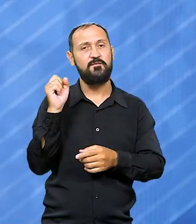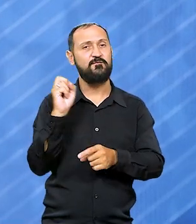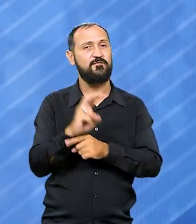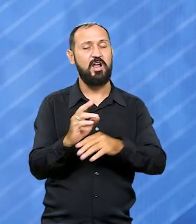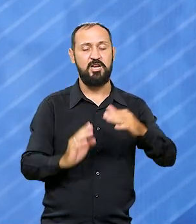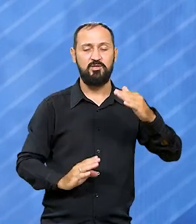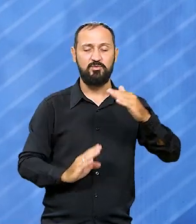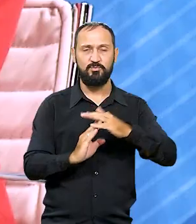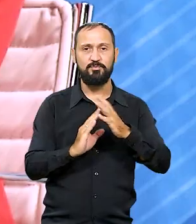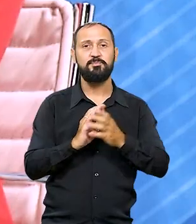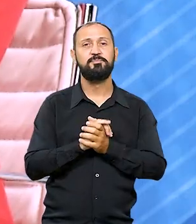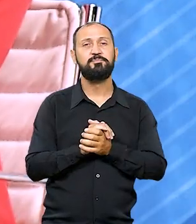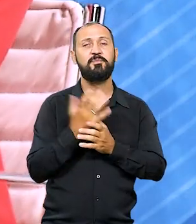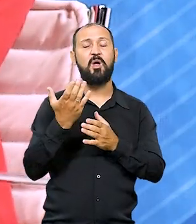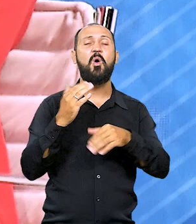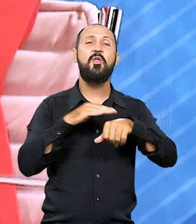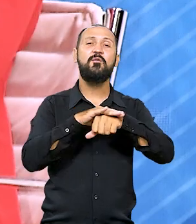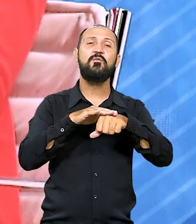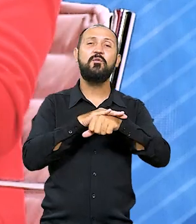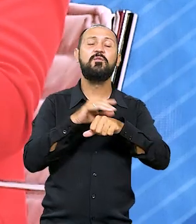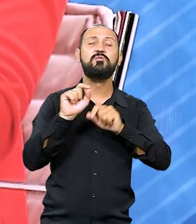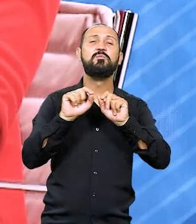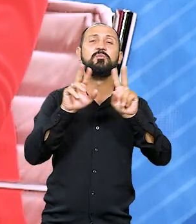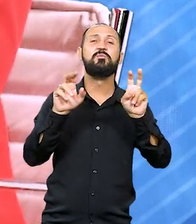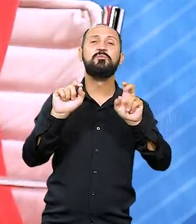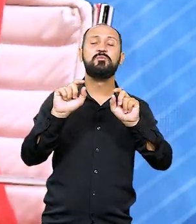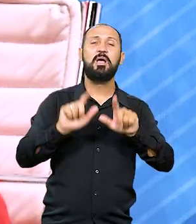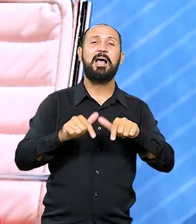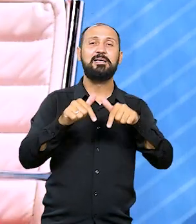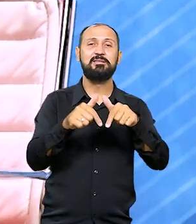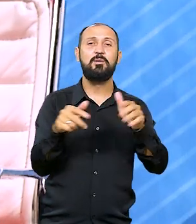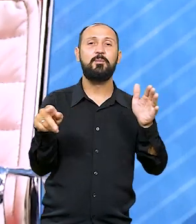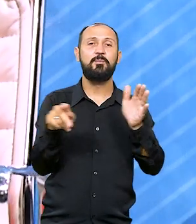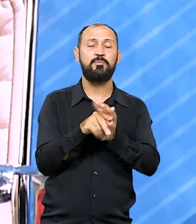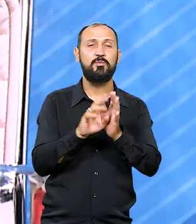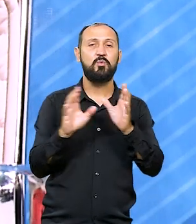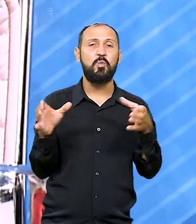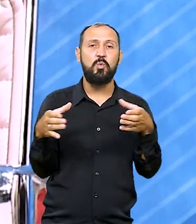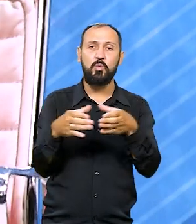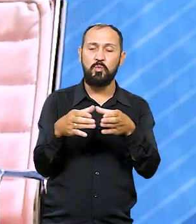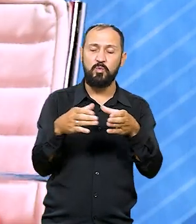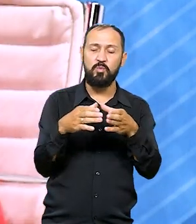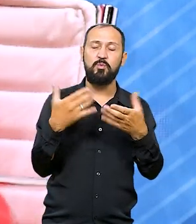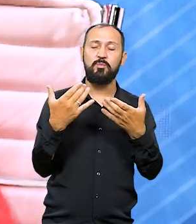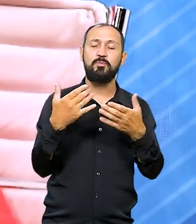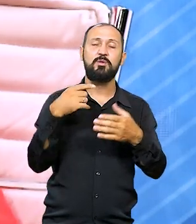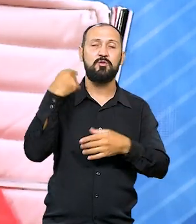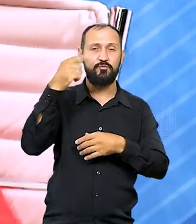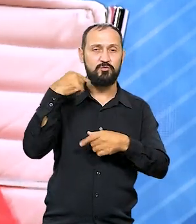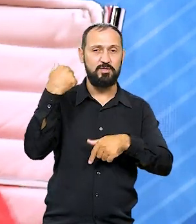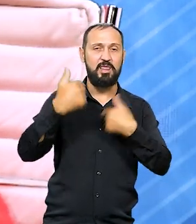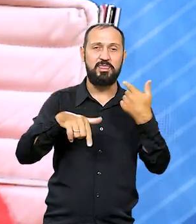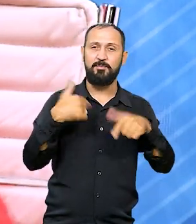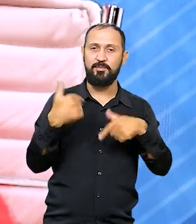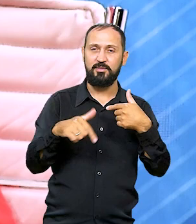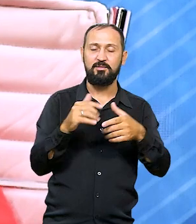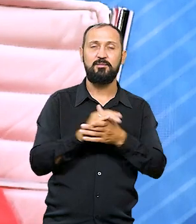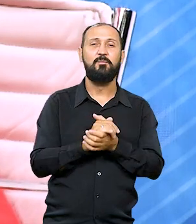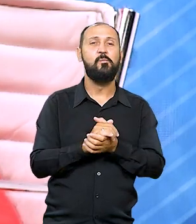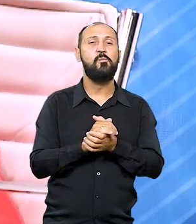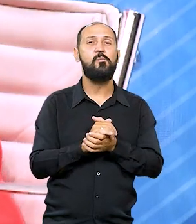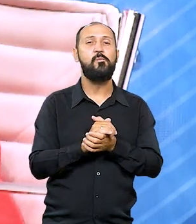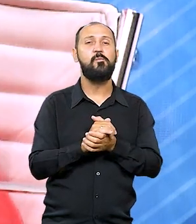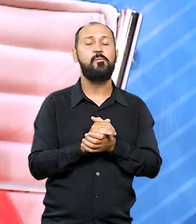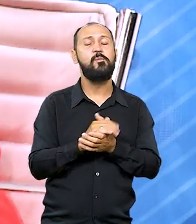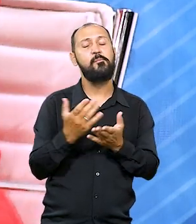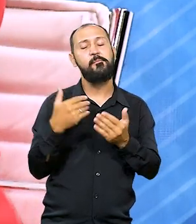contrato indeterminado. Doutora, vamos falar agora um pouco mais sobre as ações da Comissão da Advocacia